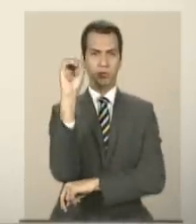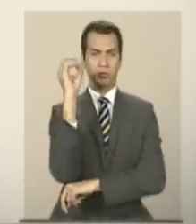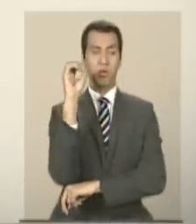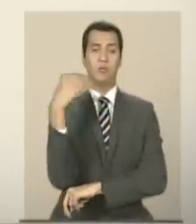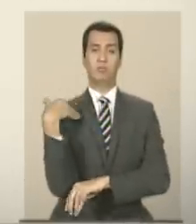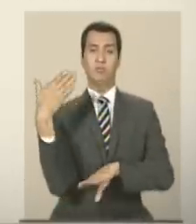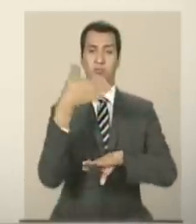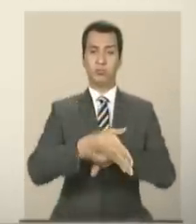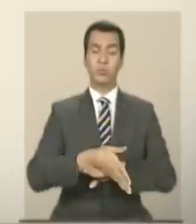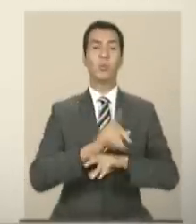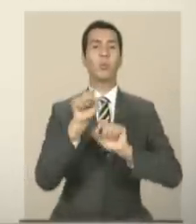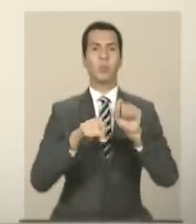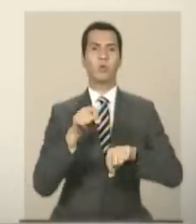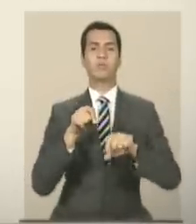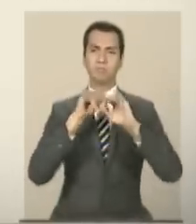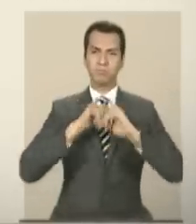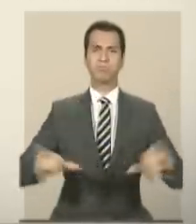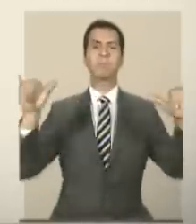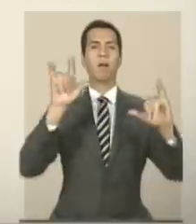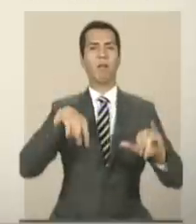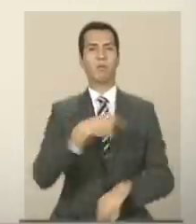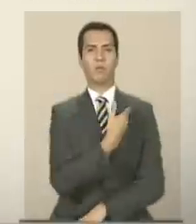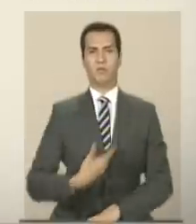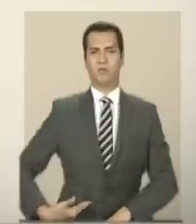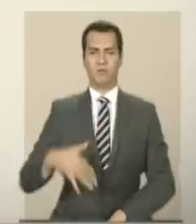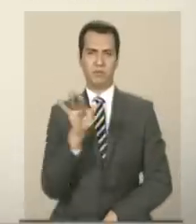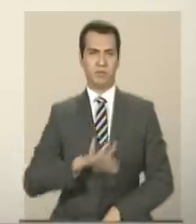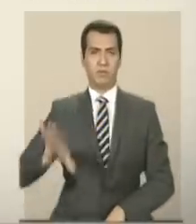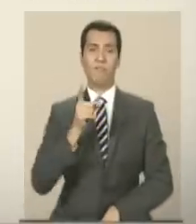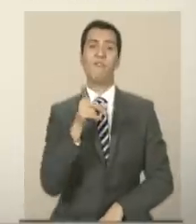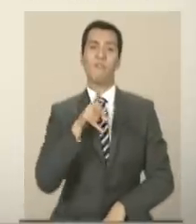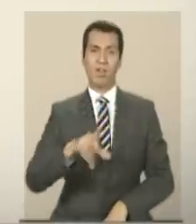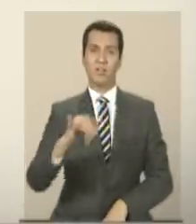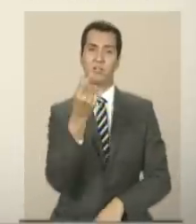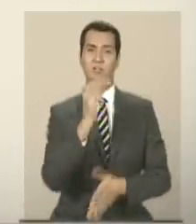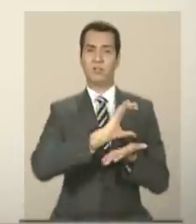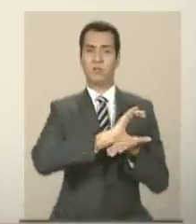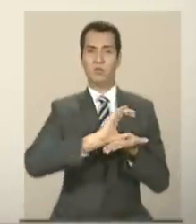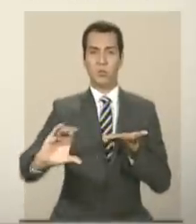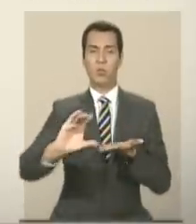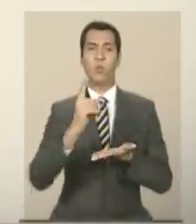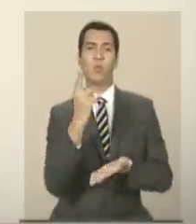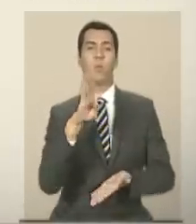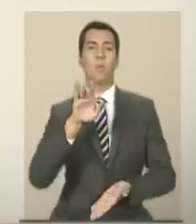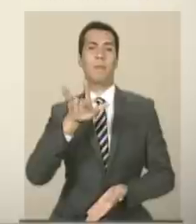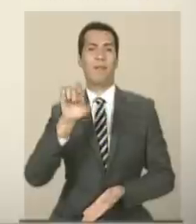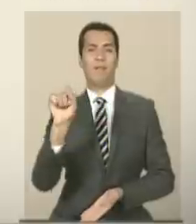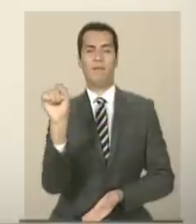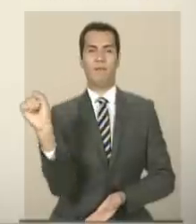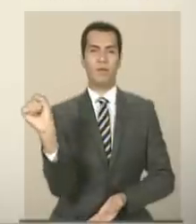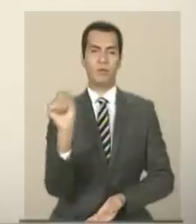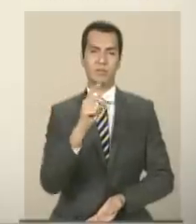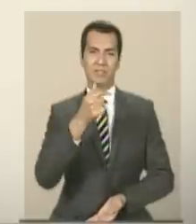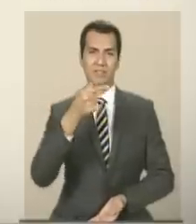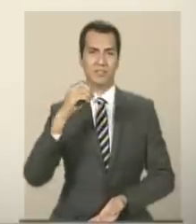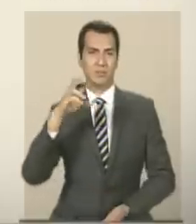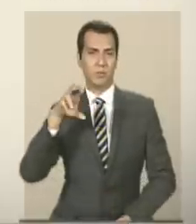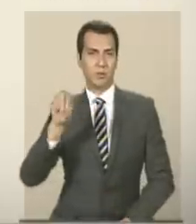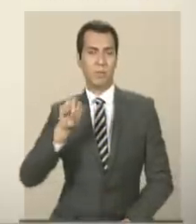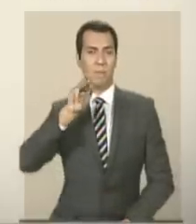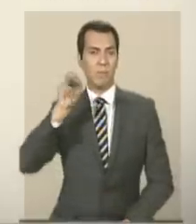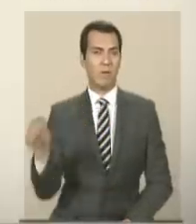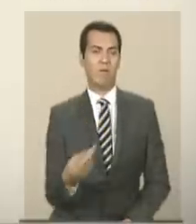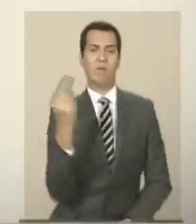iria investir 1 bilhão e 750 milhões de reais em cada uma dessas cidades para a